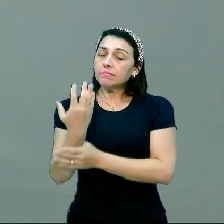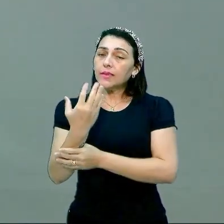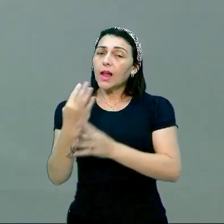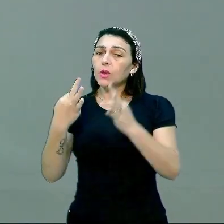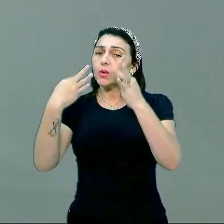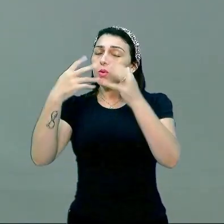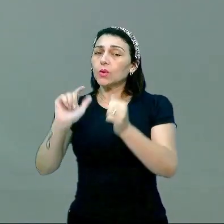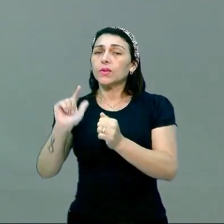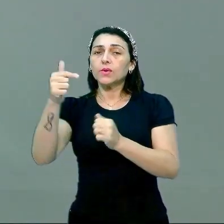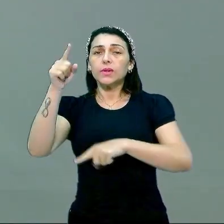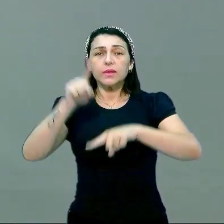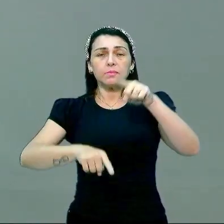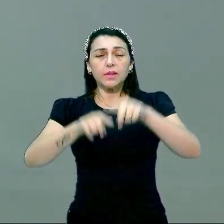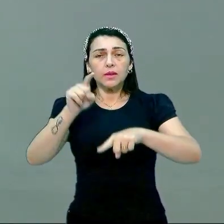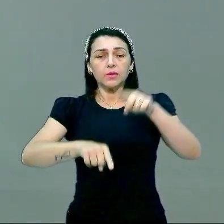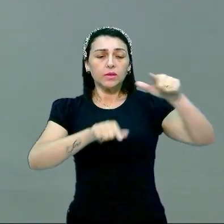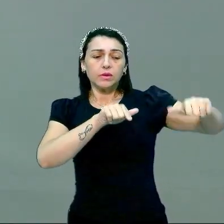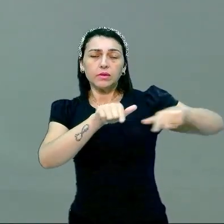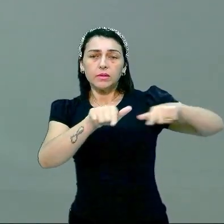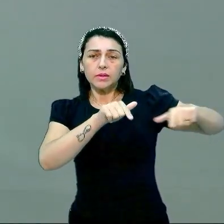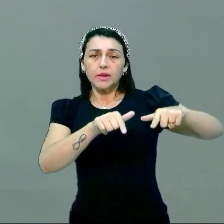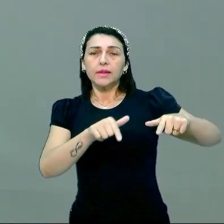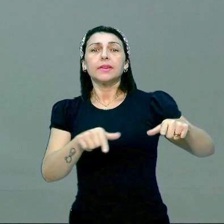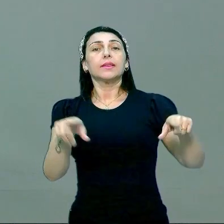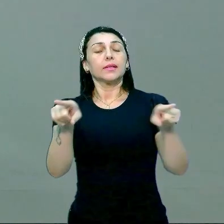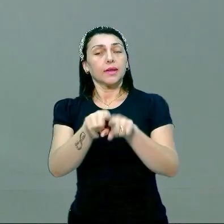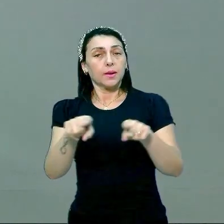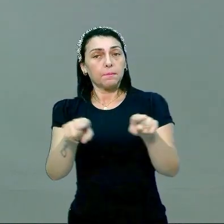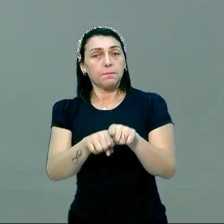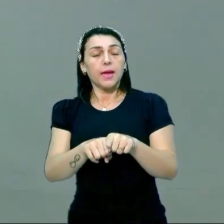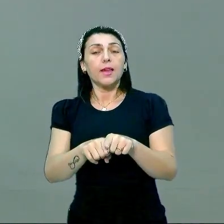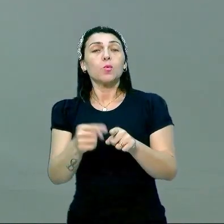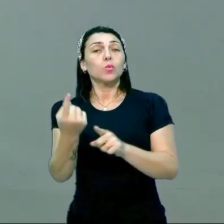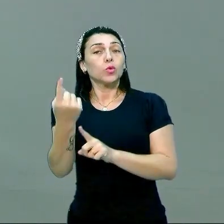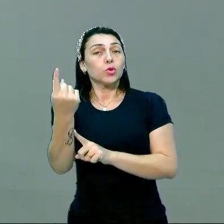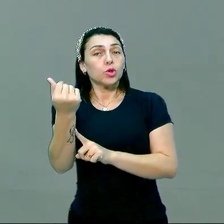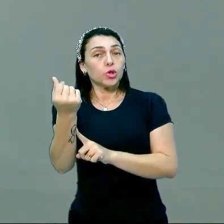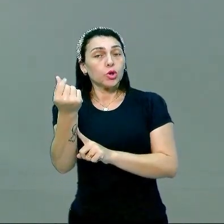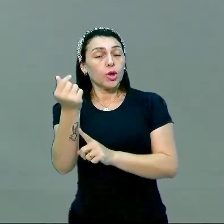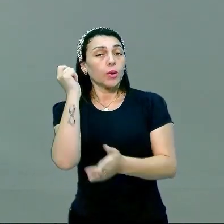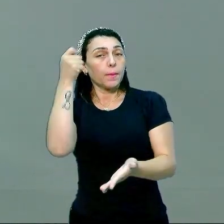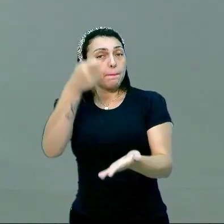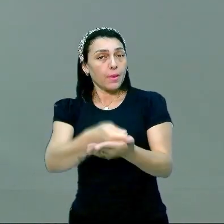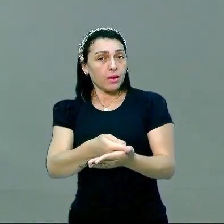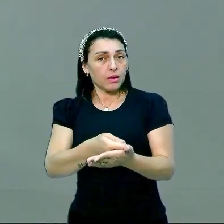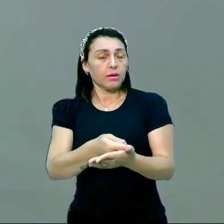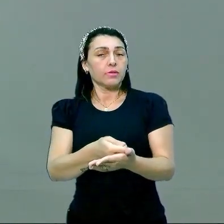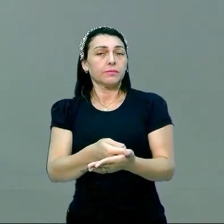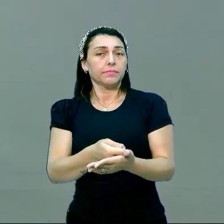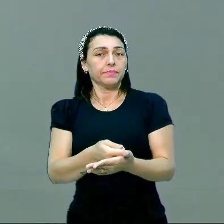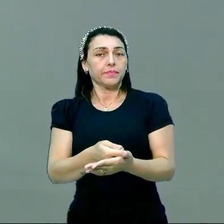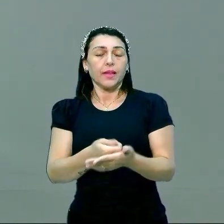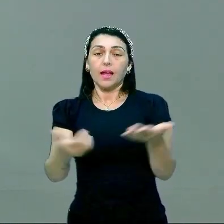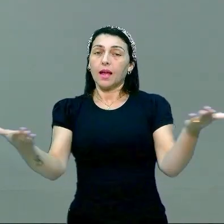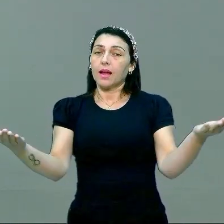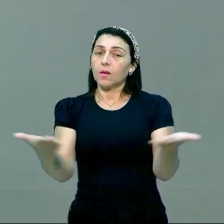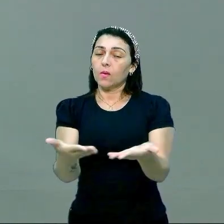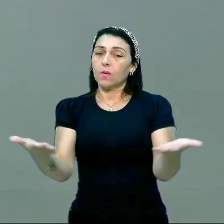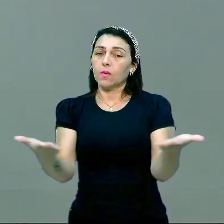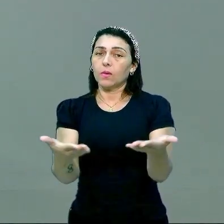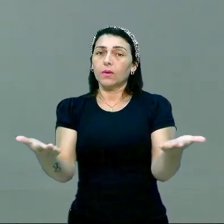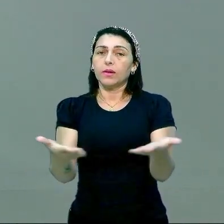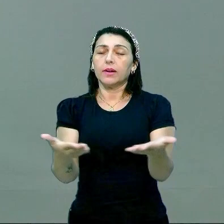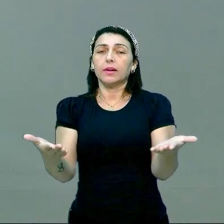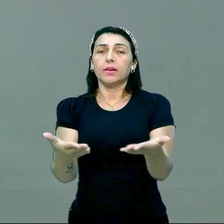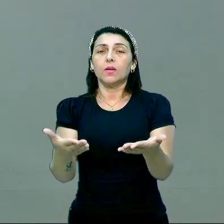produz todas as outras mercadorias, inclusive o dinheiro que paga ele. Agora, por